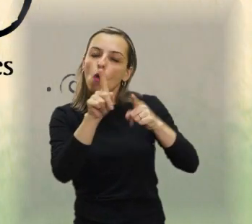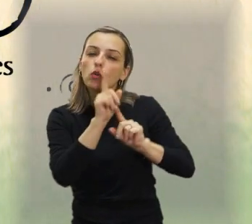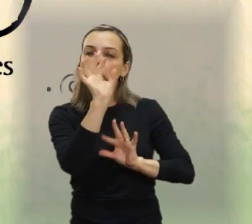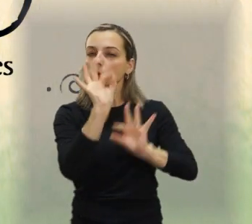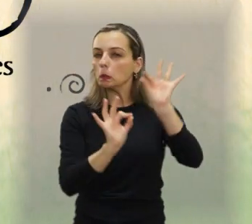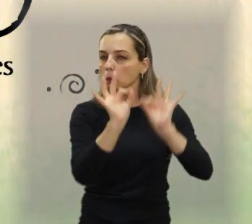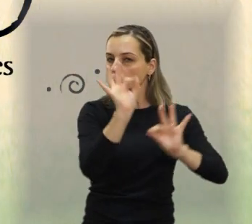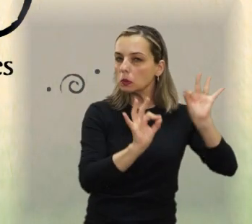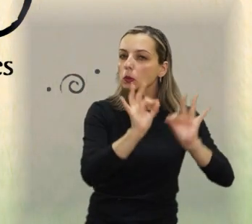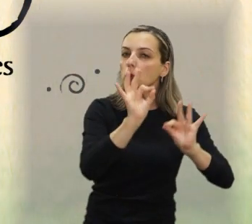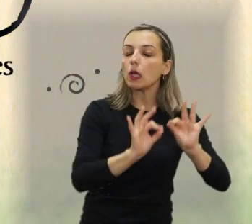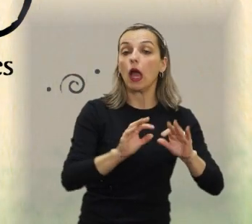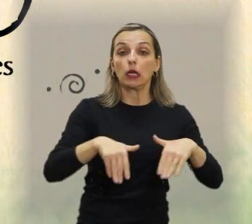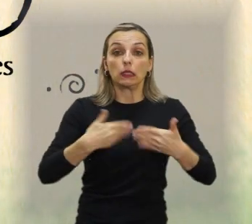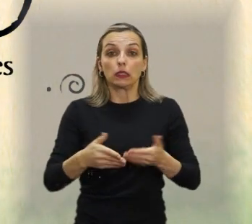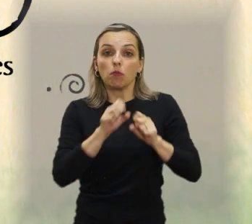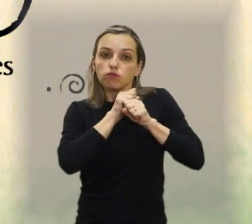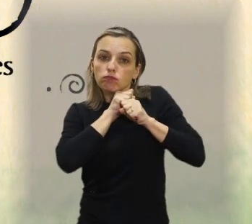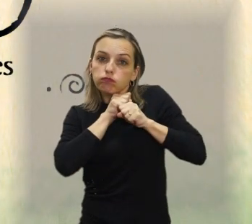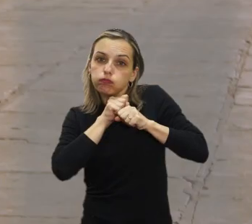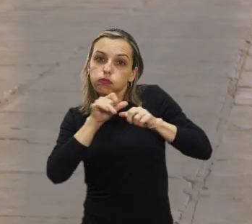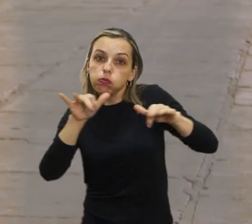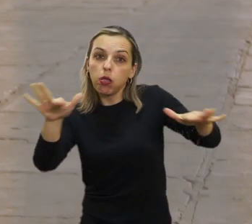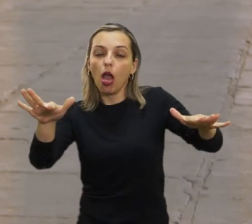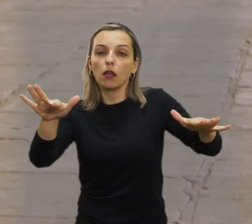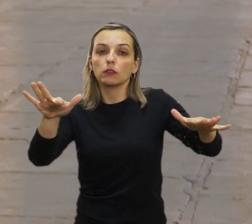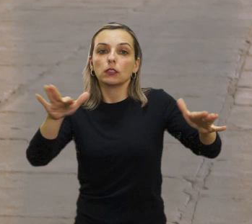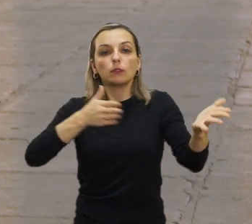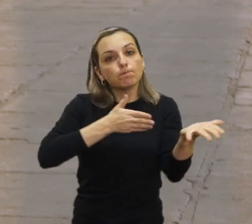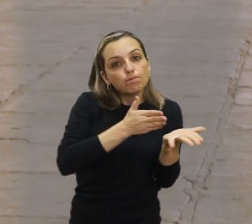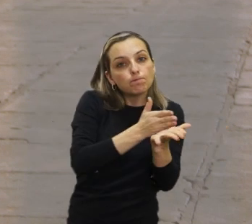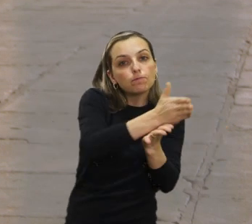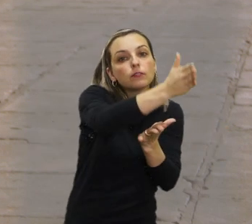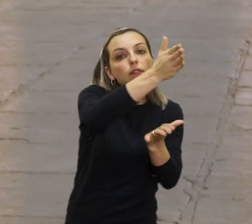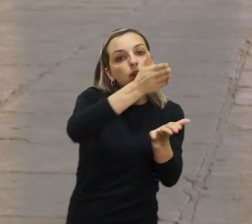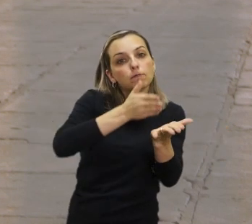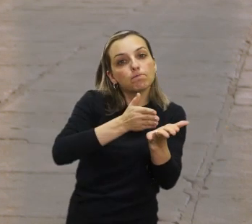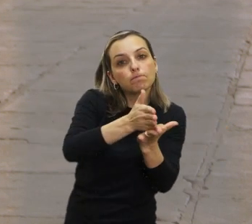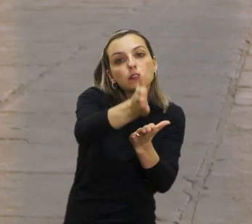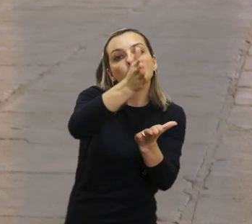Fiz um clipe animado para a música do Zé Henrique também. Então isso tem expandido para